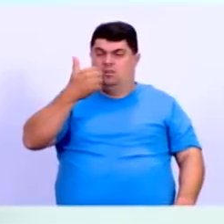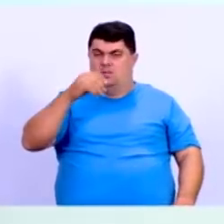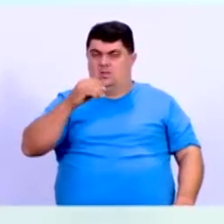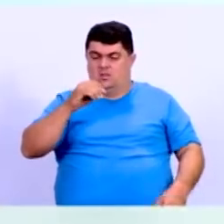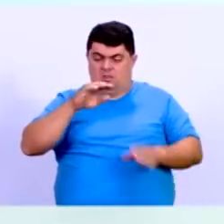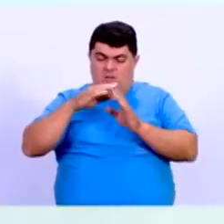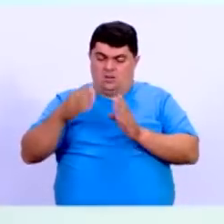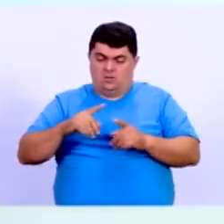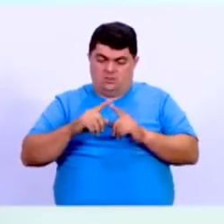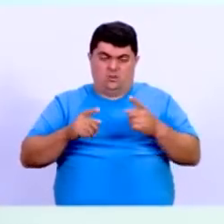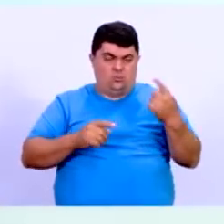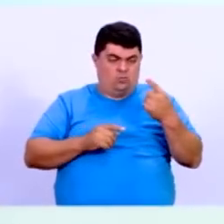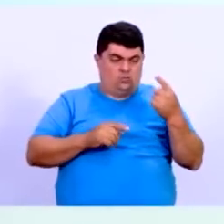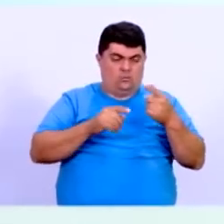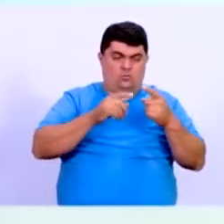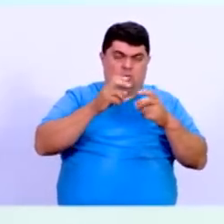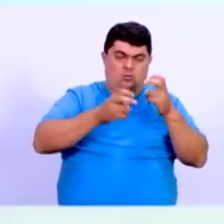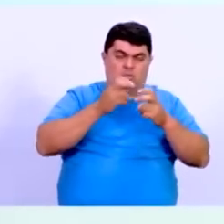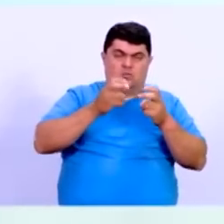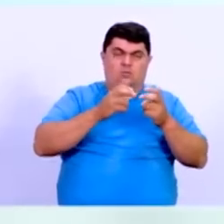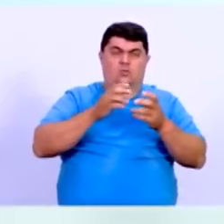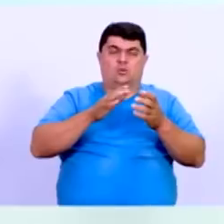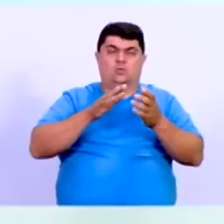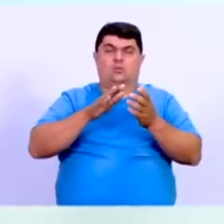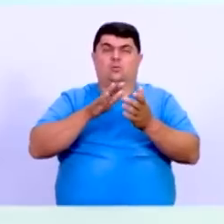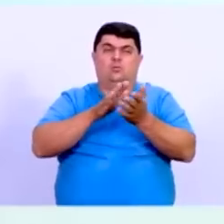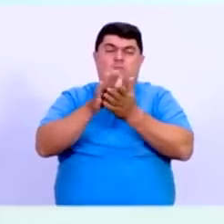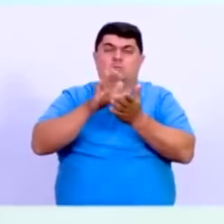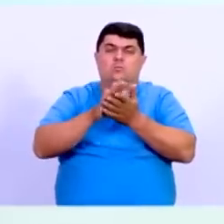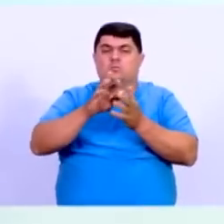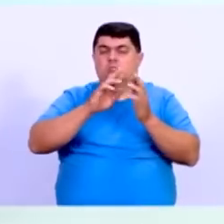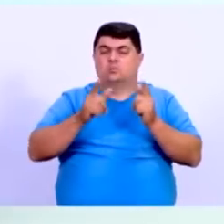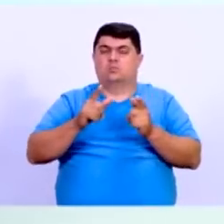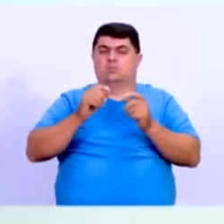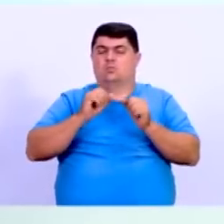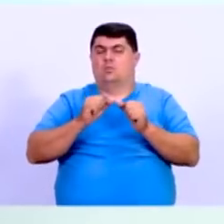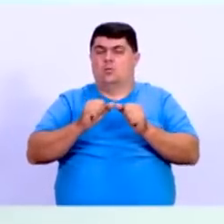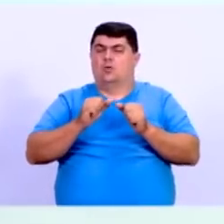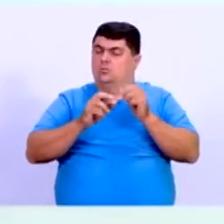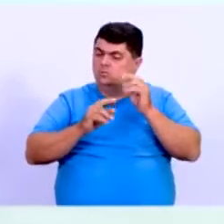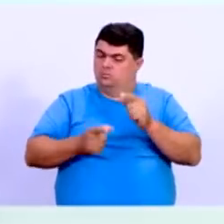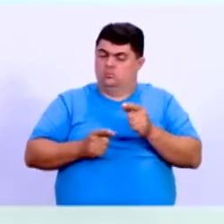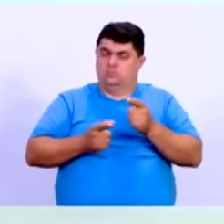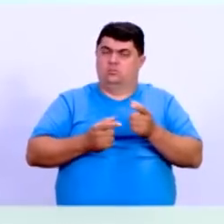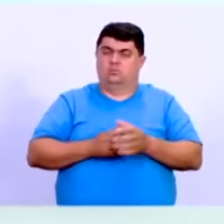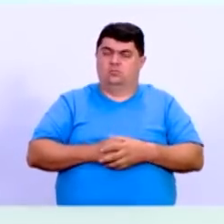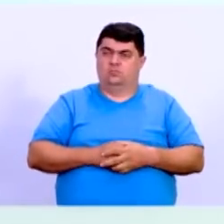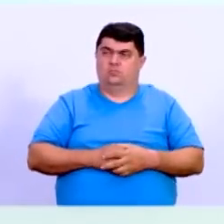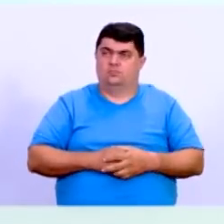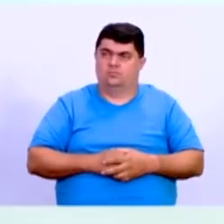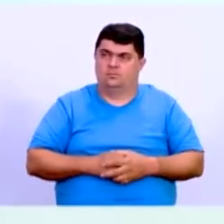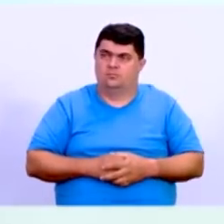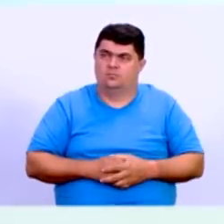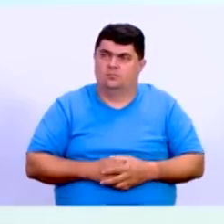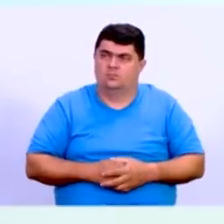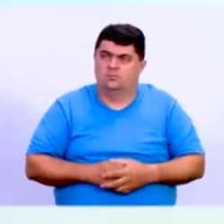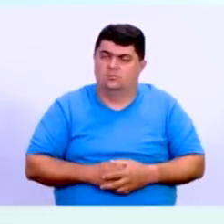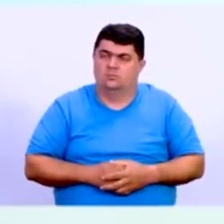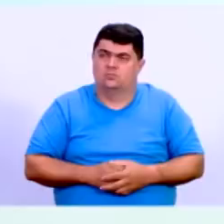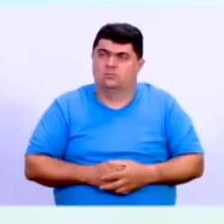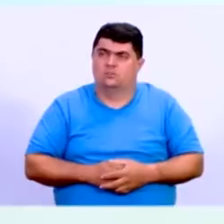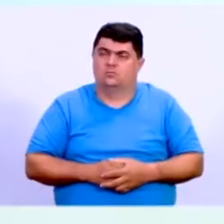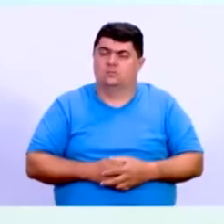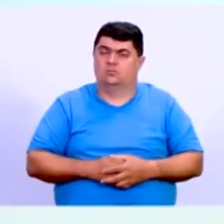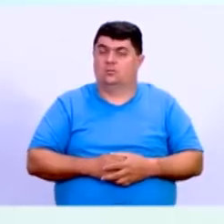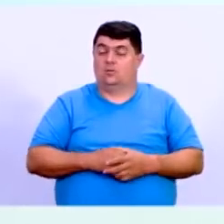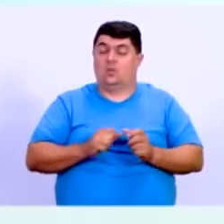compartilhada. Beleza. Não é uma situação exclusiva de um ambiente empresarial. Pode ter uma situação de cliente-servidor na sua residência também, tá? Então,